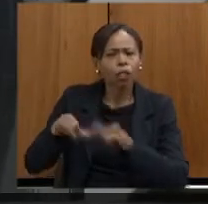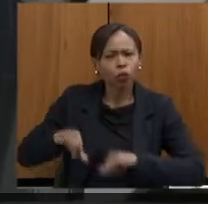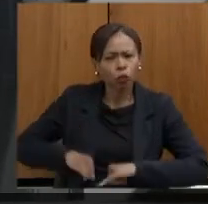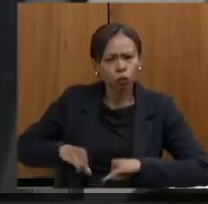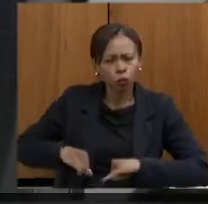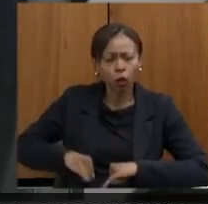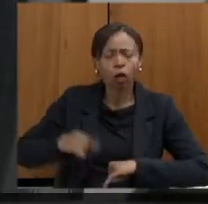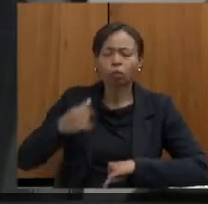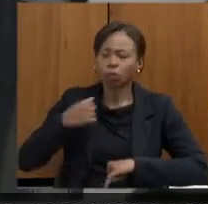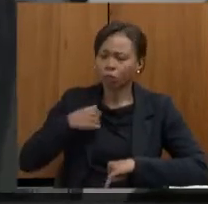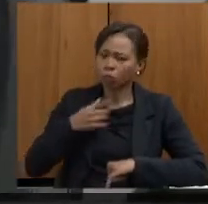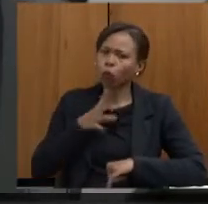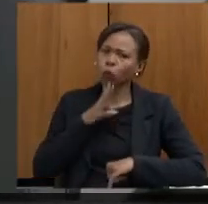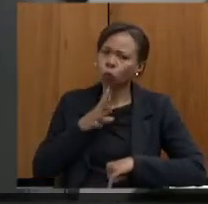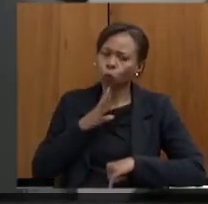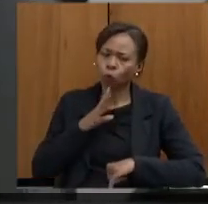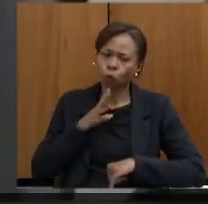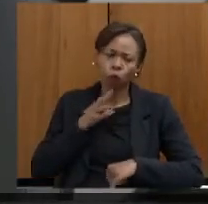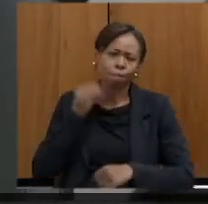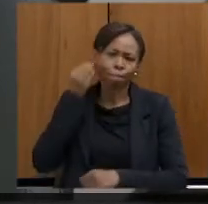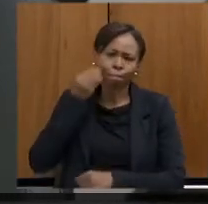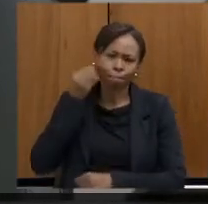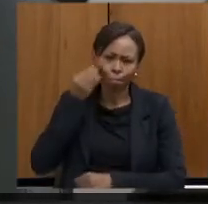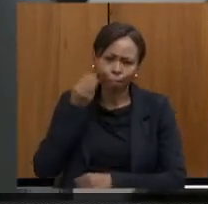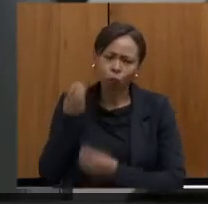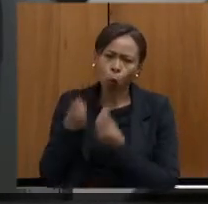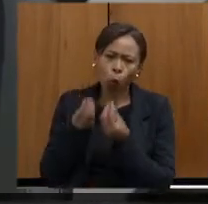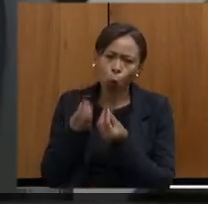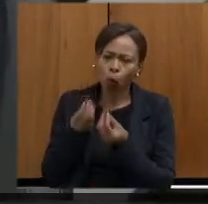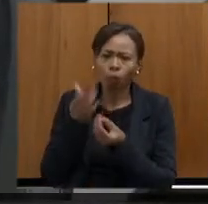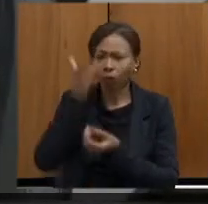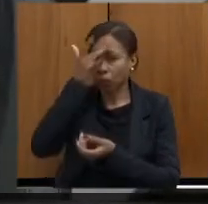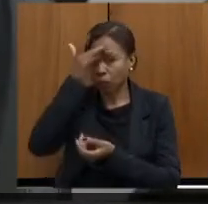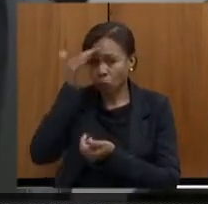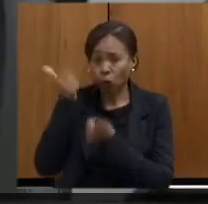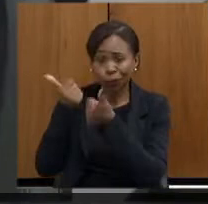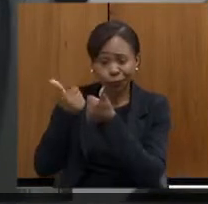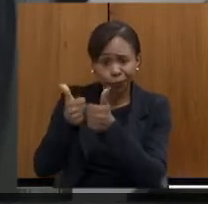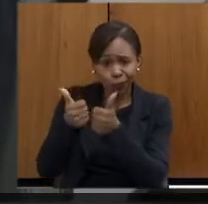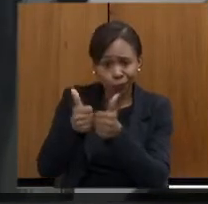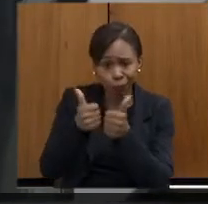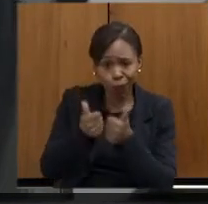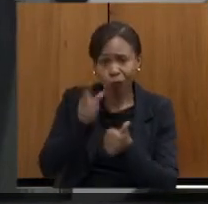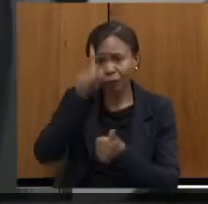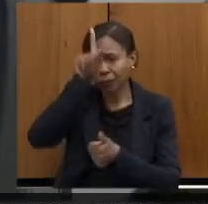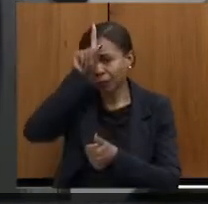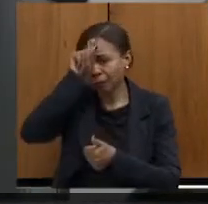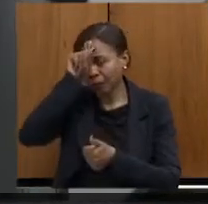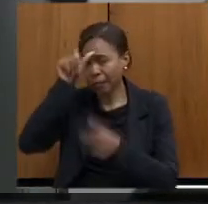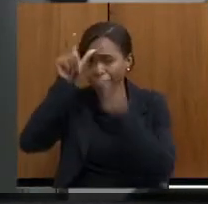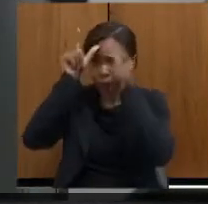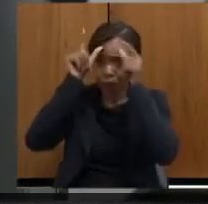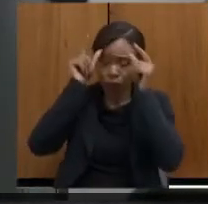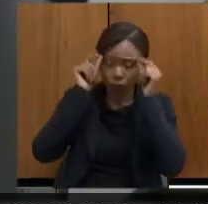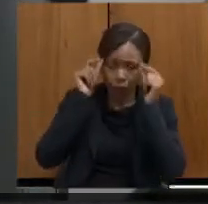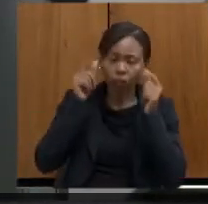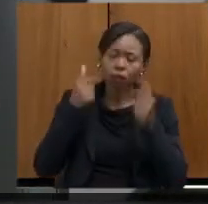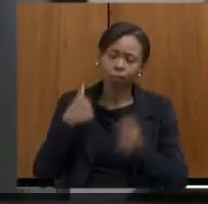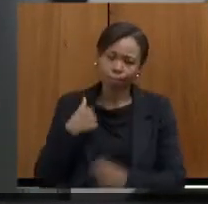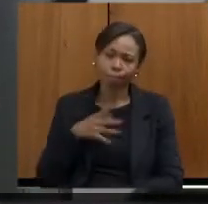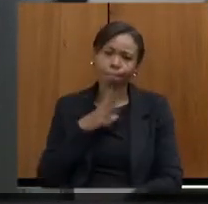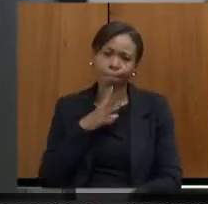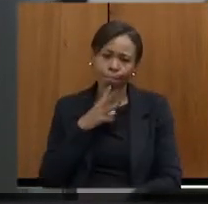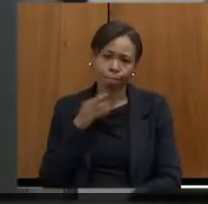como ela acontece, quando acontece no ônibus, no posto de saúde, né? Nos hospitais. Então, a gente está ali lidando com essa